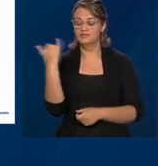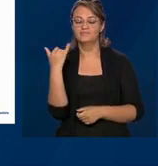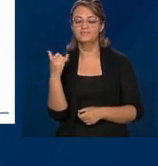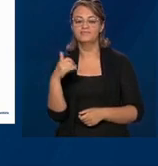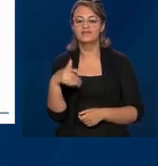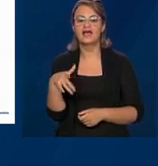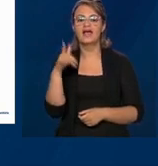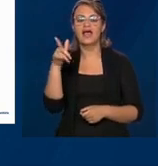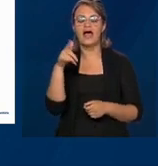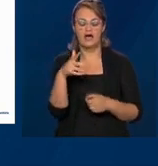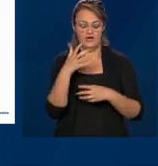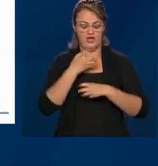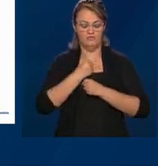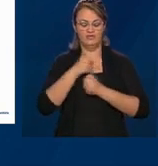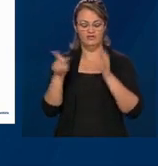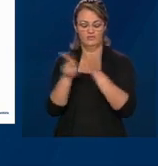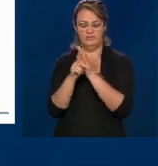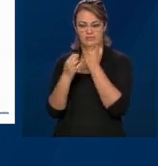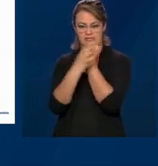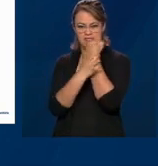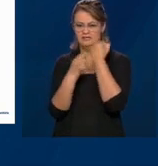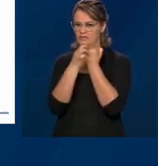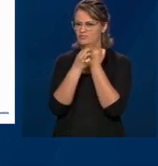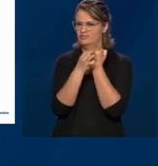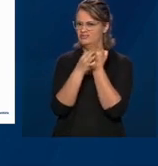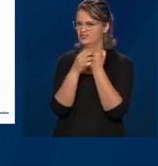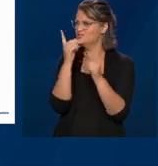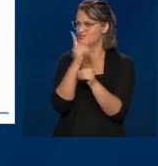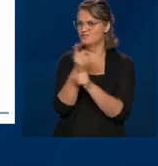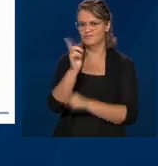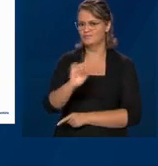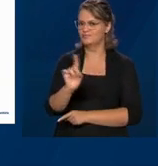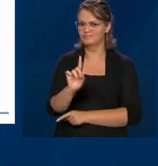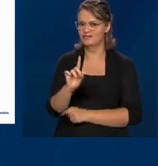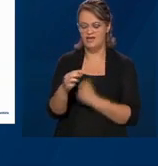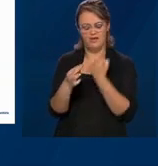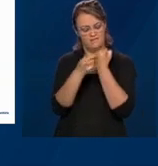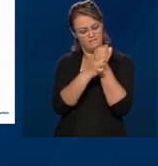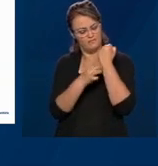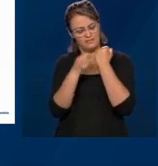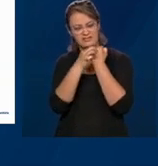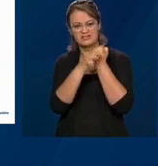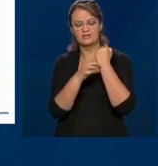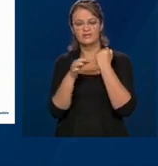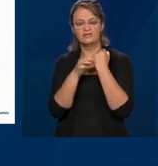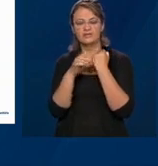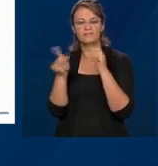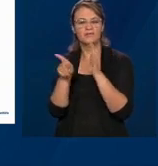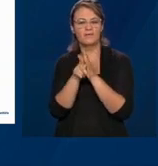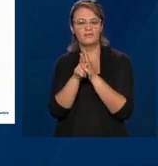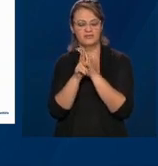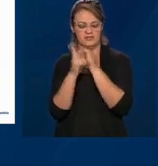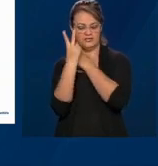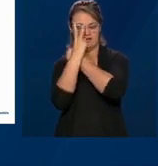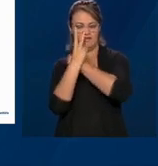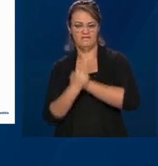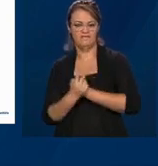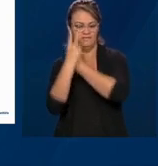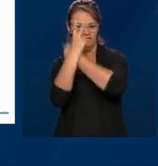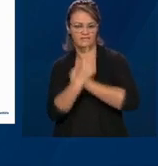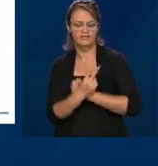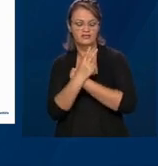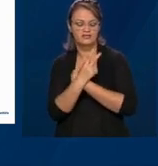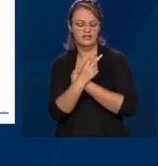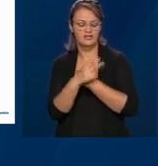imunidade celular, aquelas células de memória imunogênica, ou células de defesa, que poderiam neutralizar